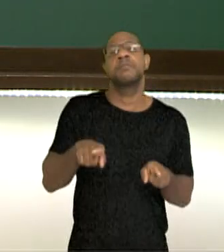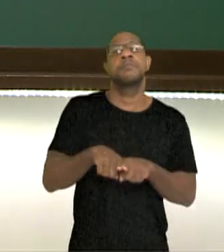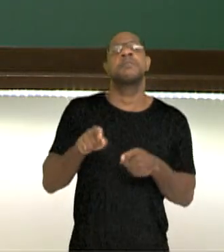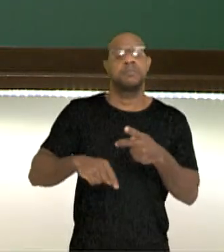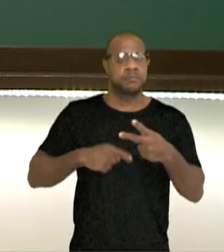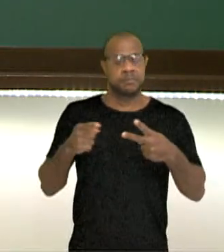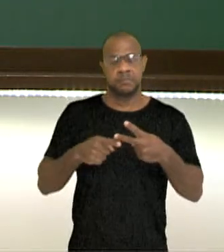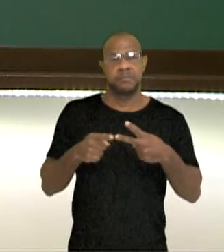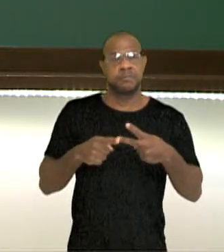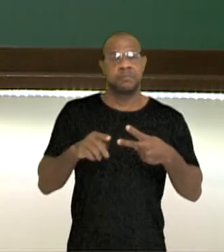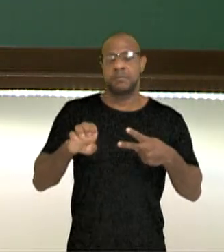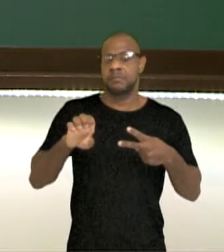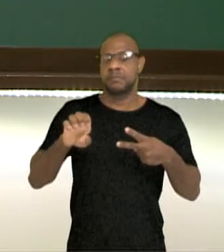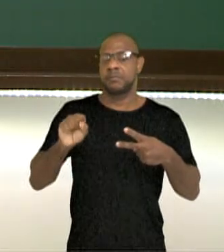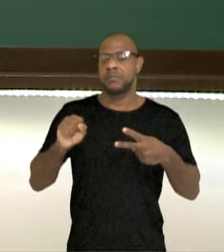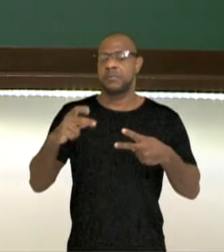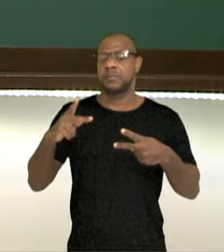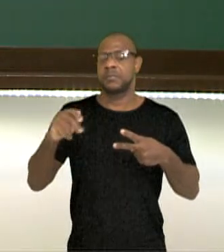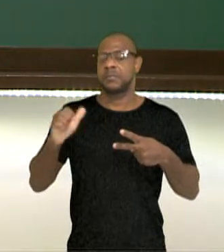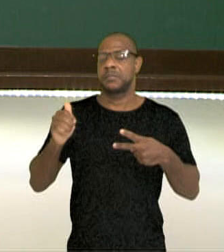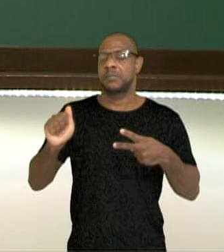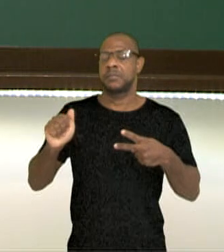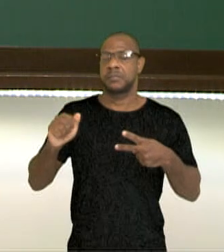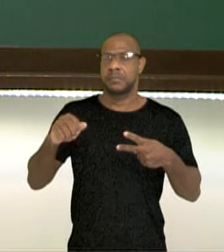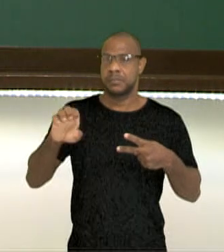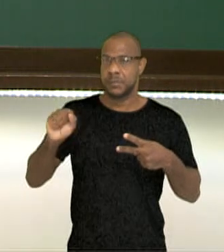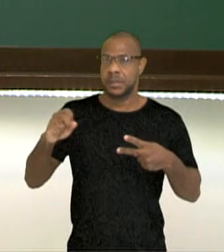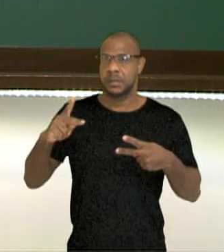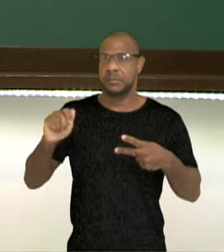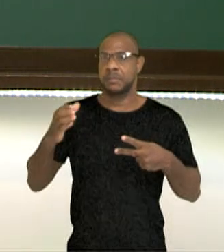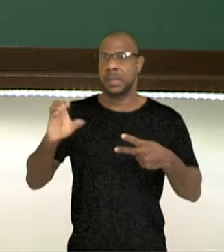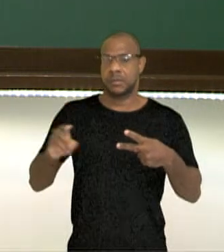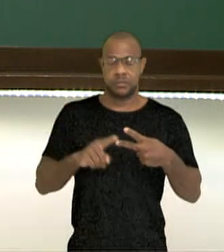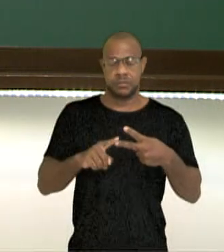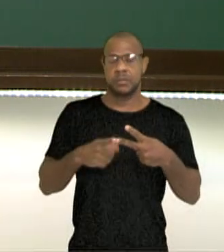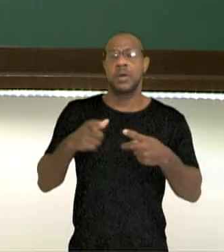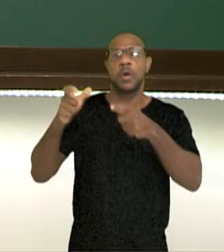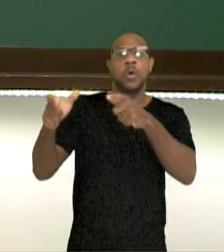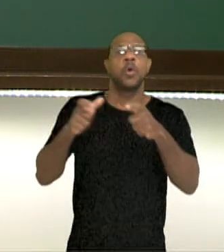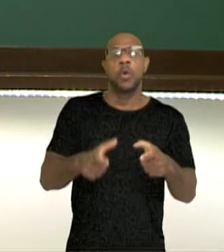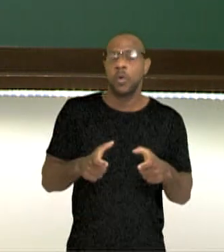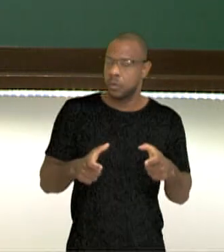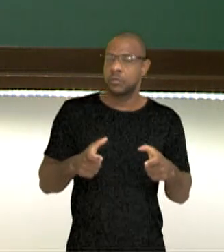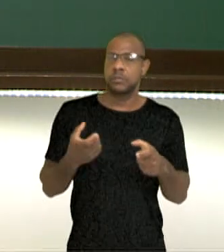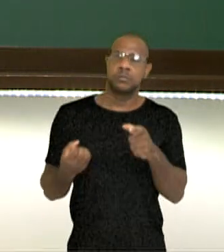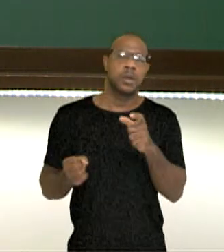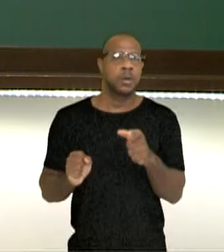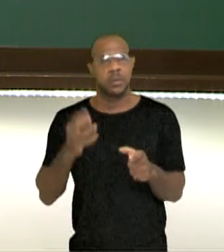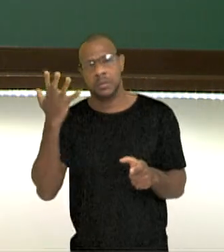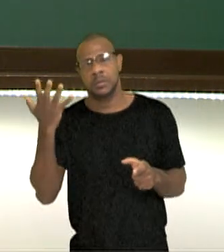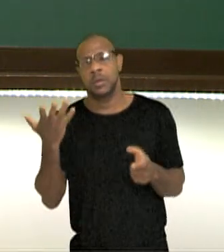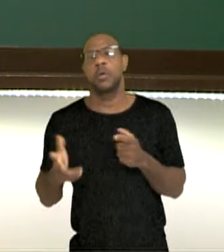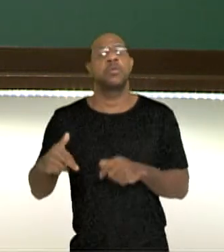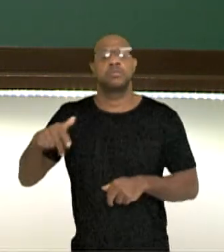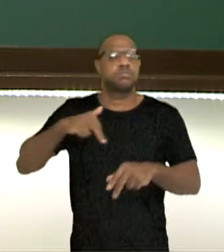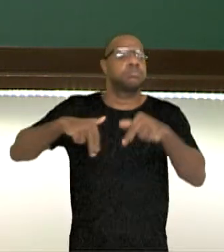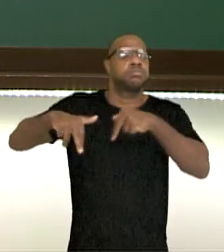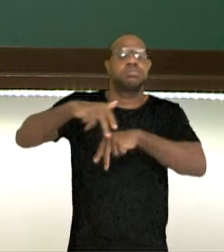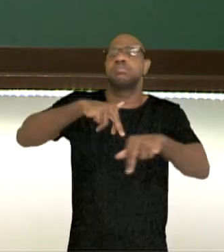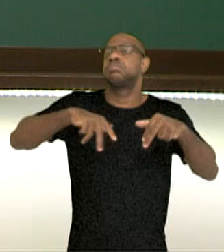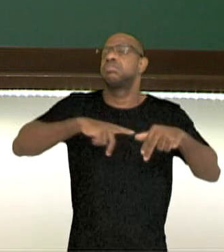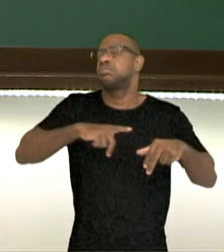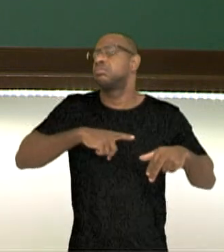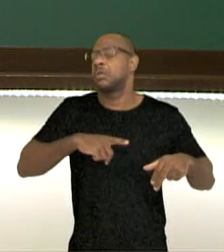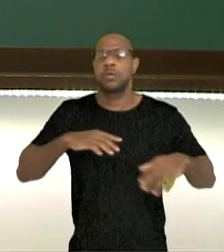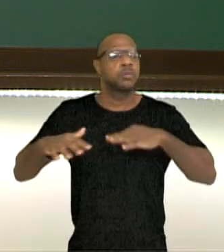também espaço, também chamado de frequentação. Onde é que esses personagens circulam na história?